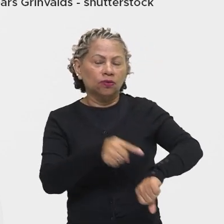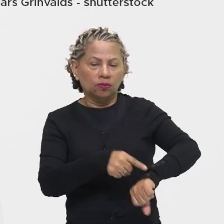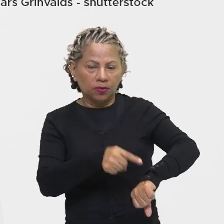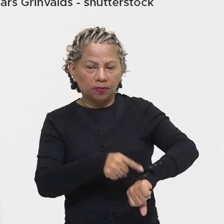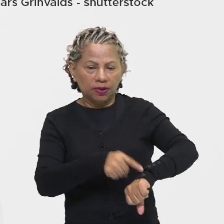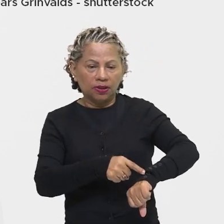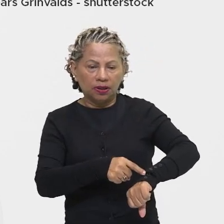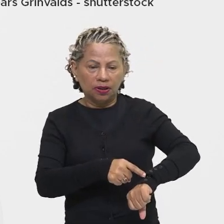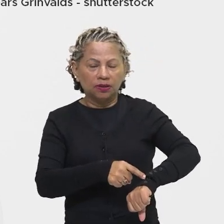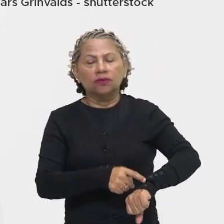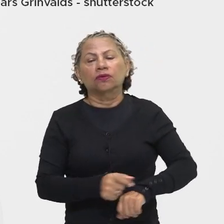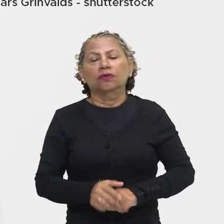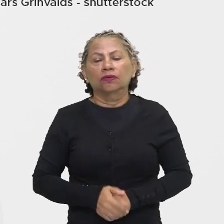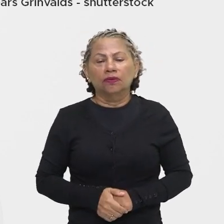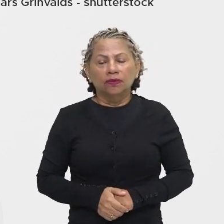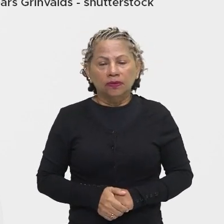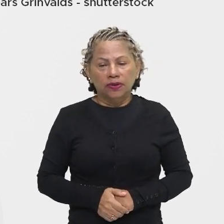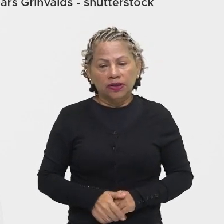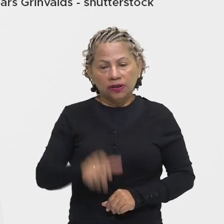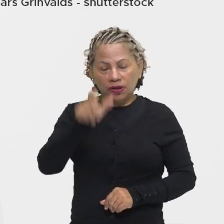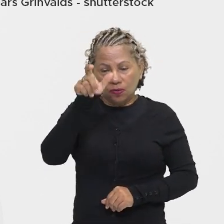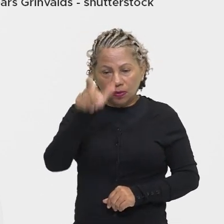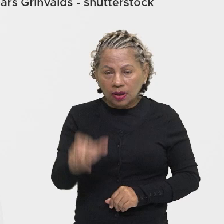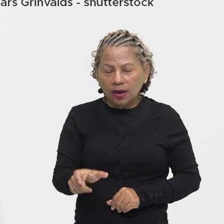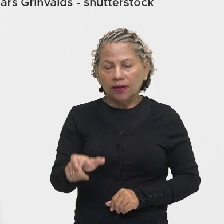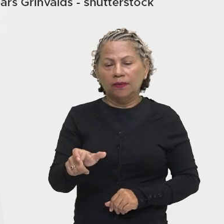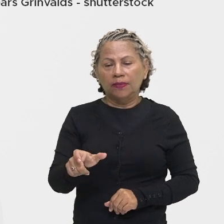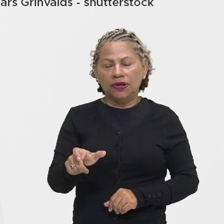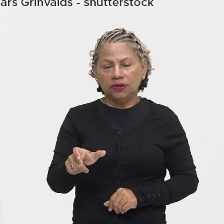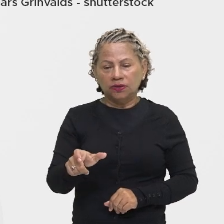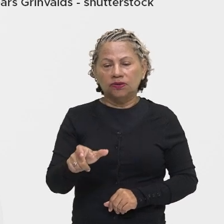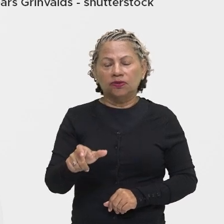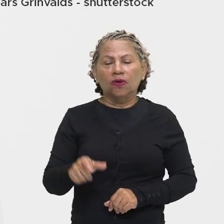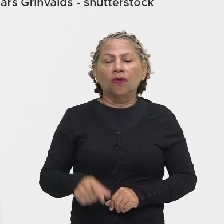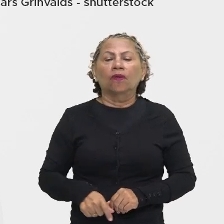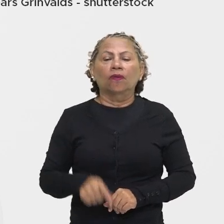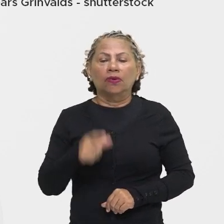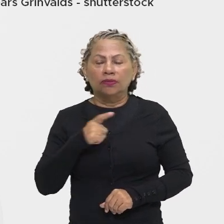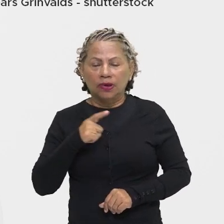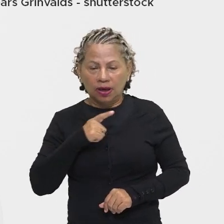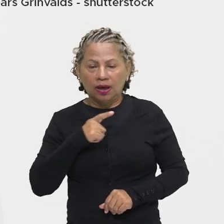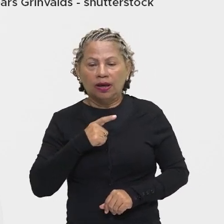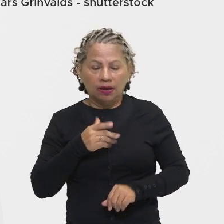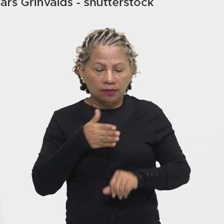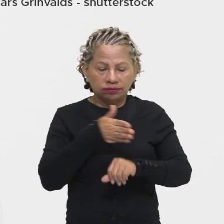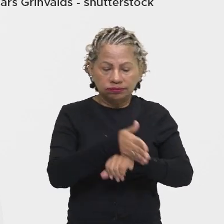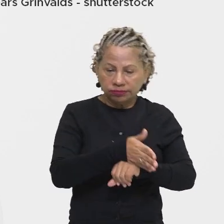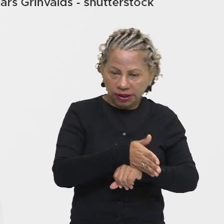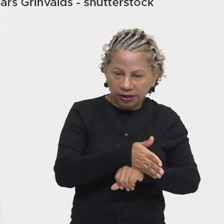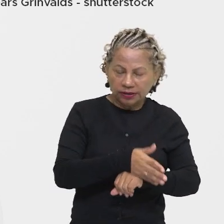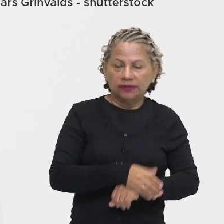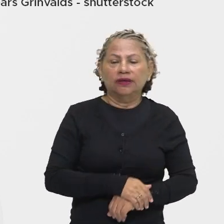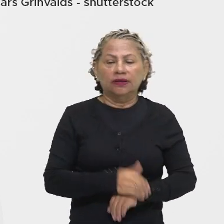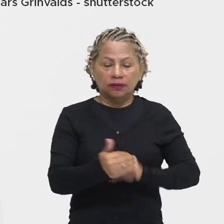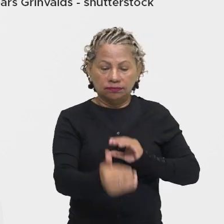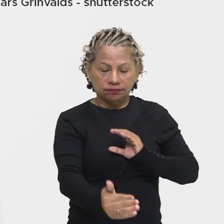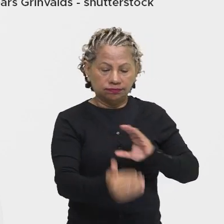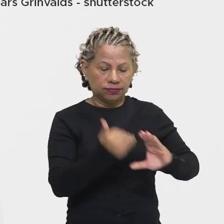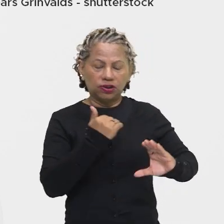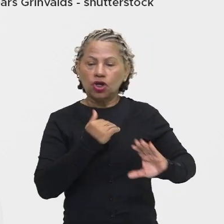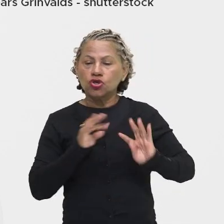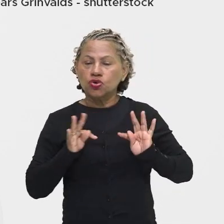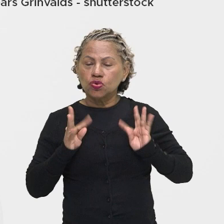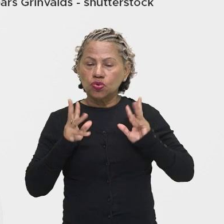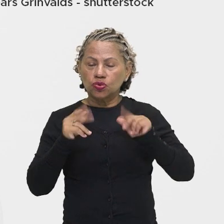usuário segue alguém ou alguma página, passa a receber em tempo real todos